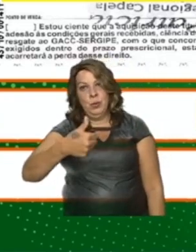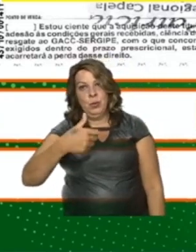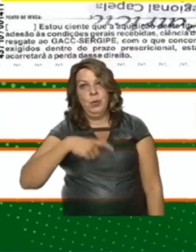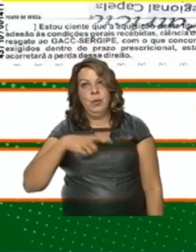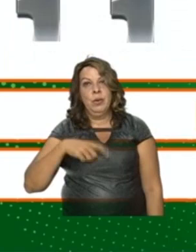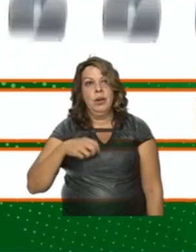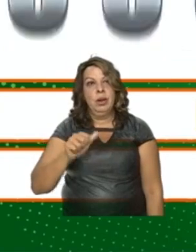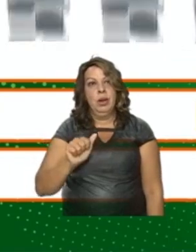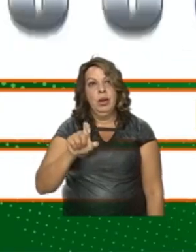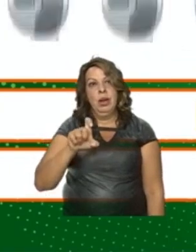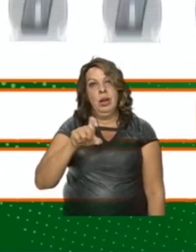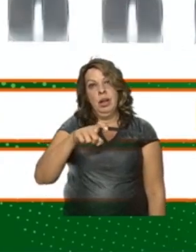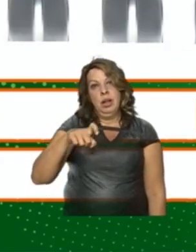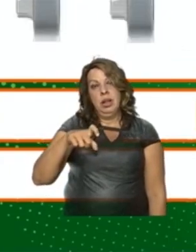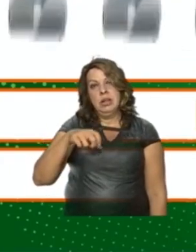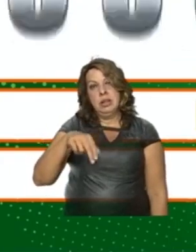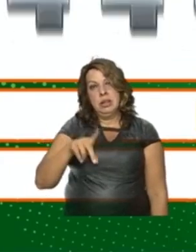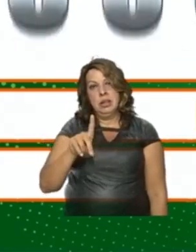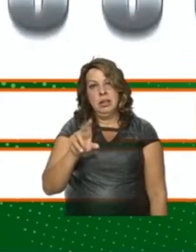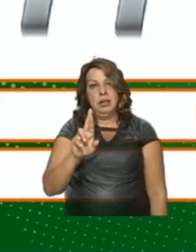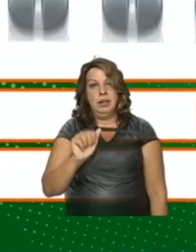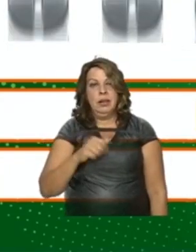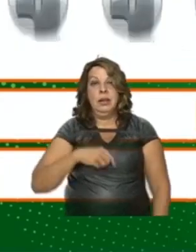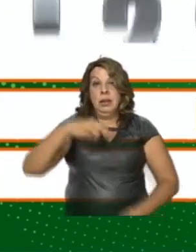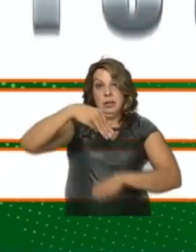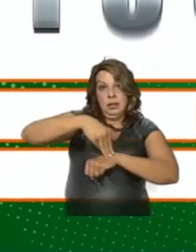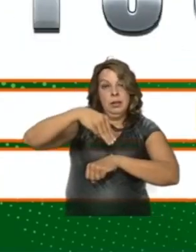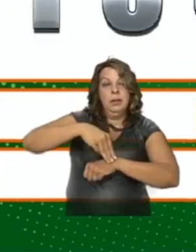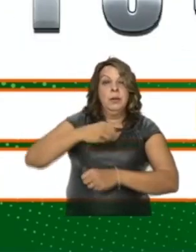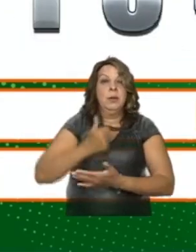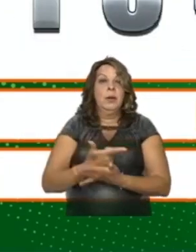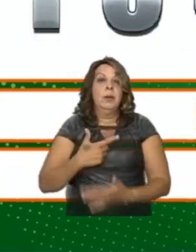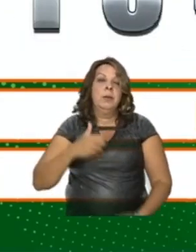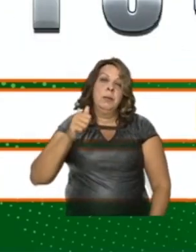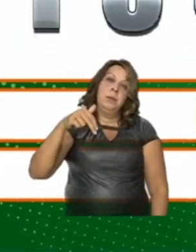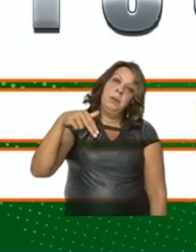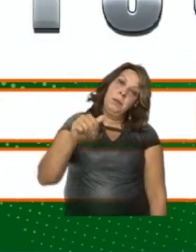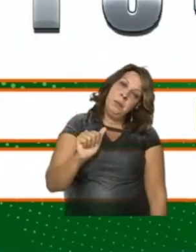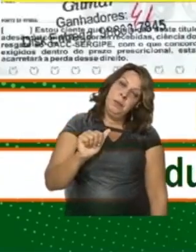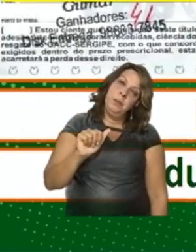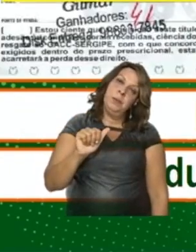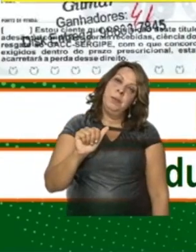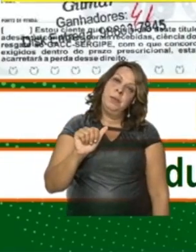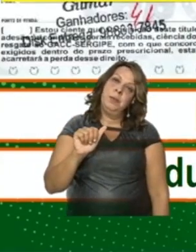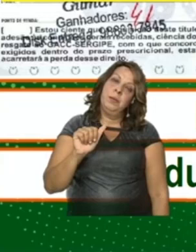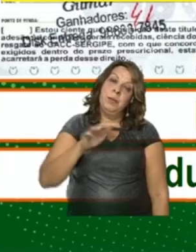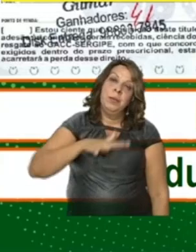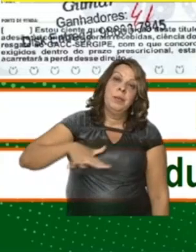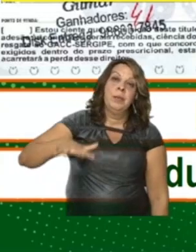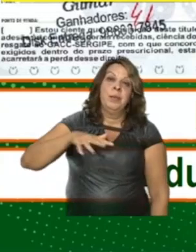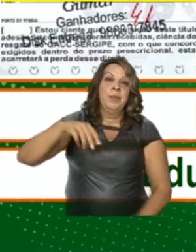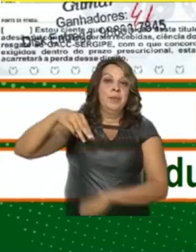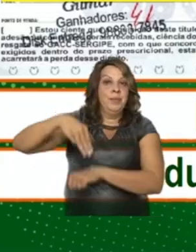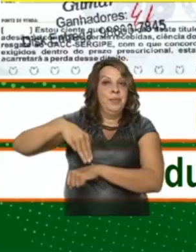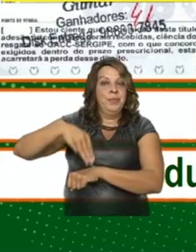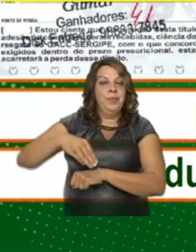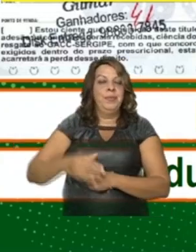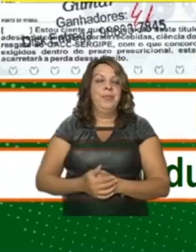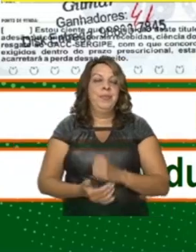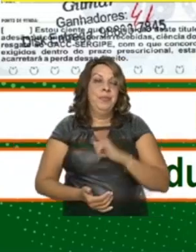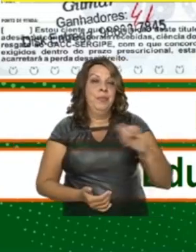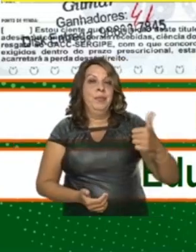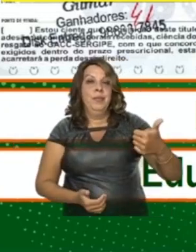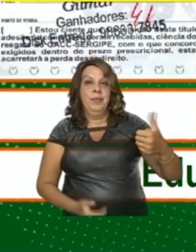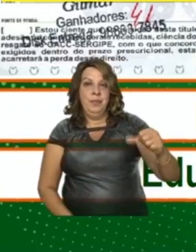111431, Alexandra de Jesus Nascimento, é da Atalaia, adquiriu com Ana Guanabara, Regional Atalaia.